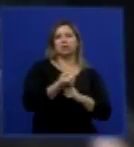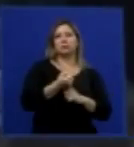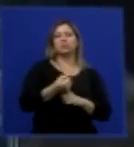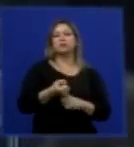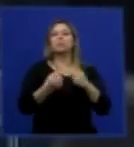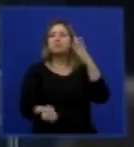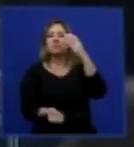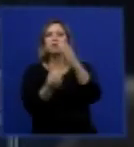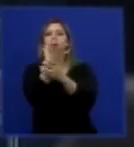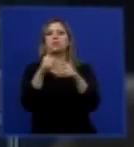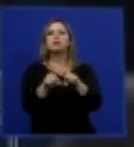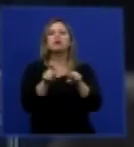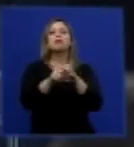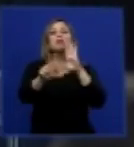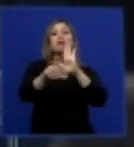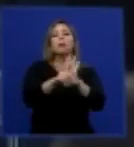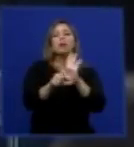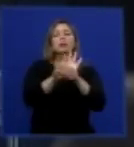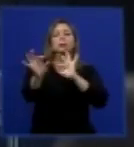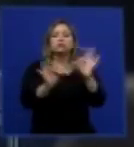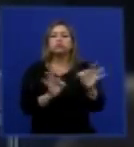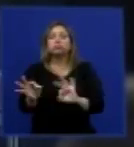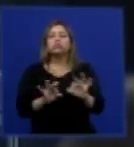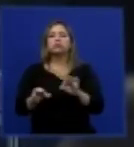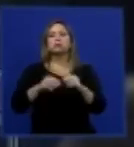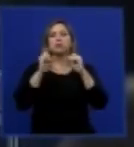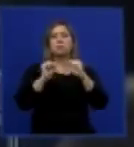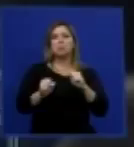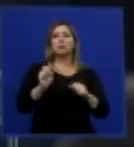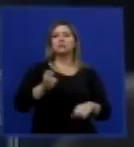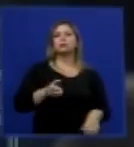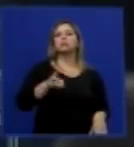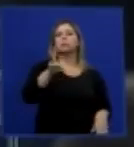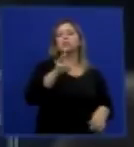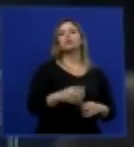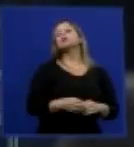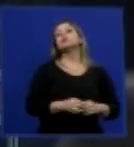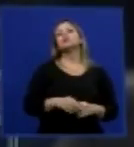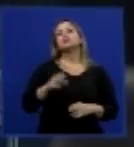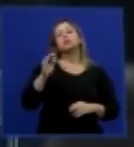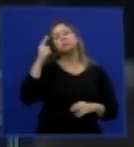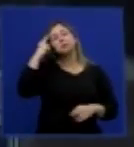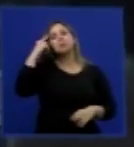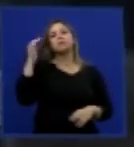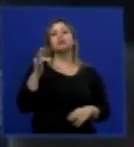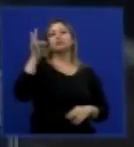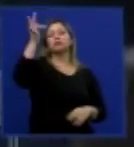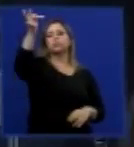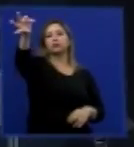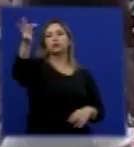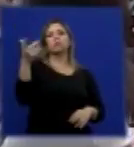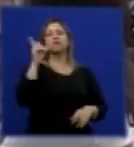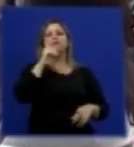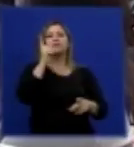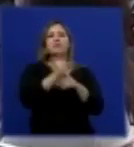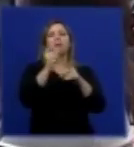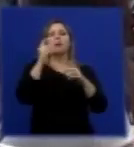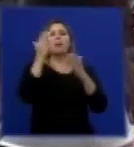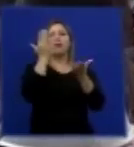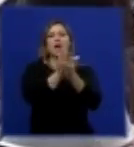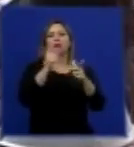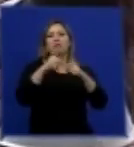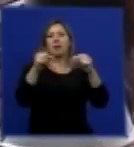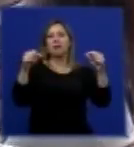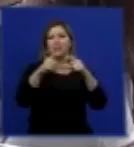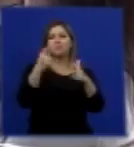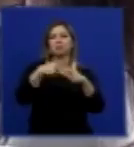criando normativas e uma logística que permitam que quem sabe num futuro próximo não encontremos mais nenhum